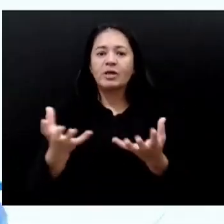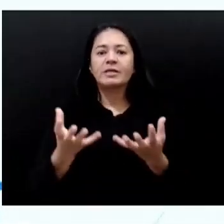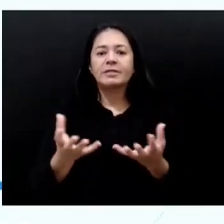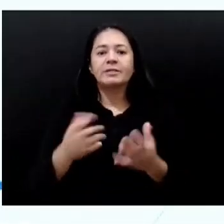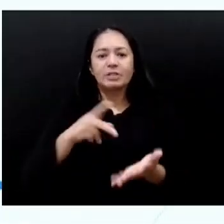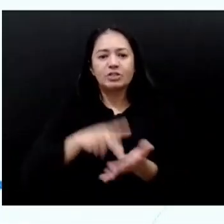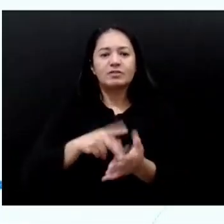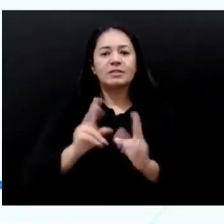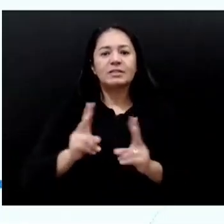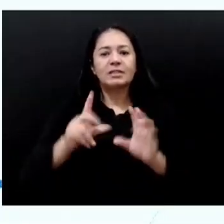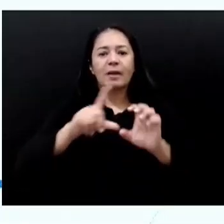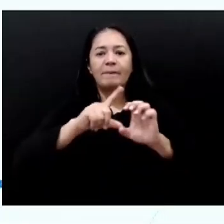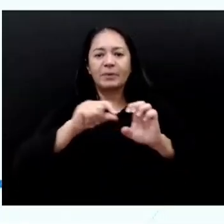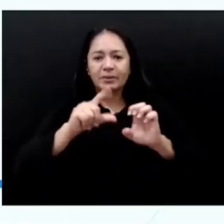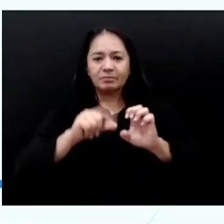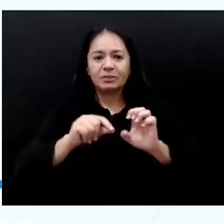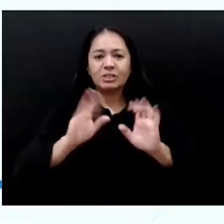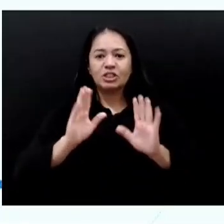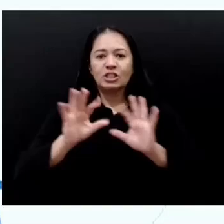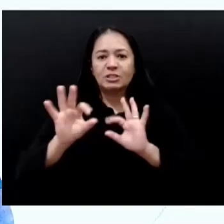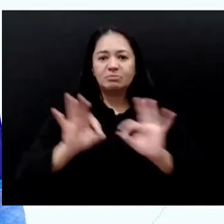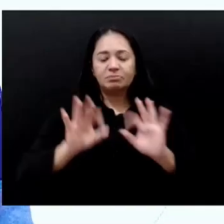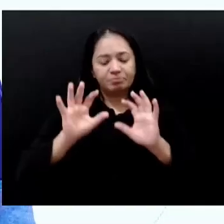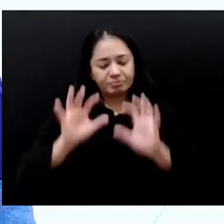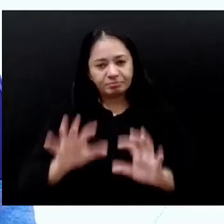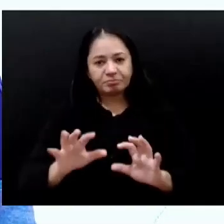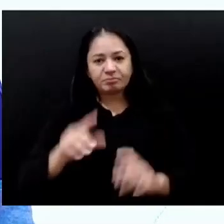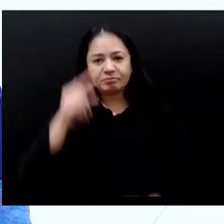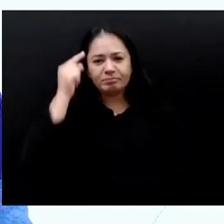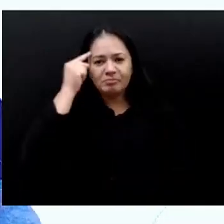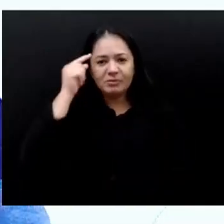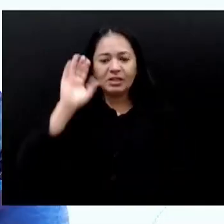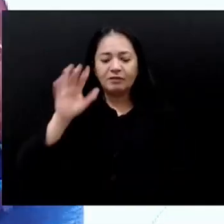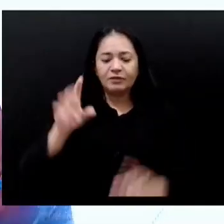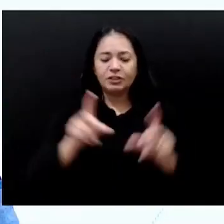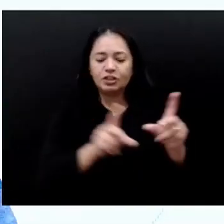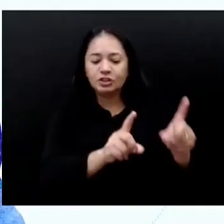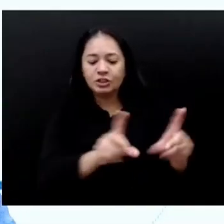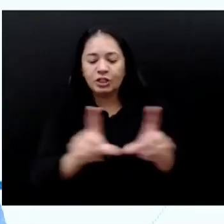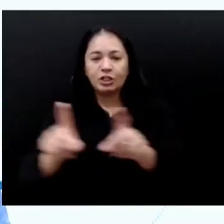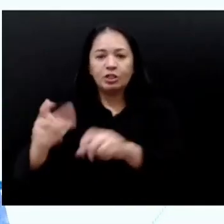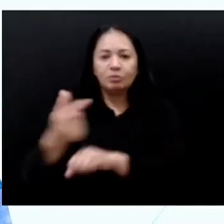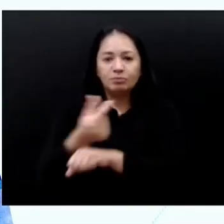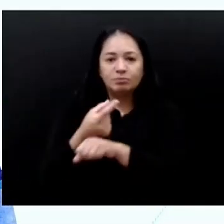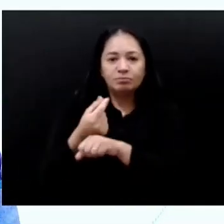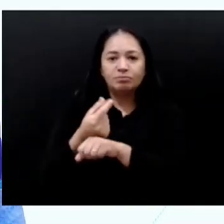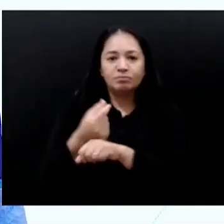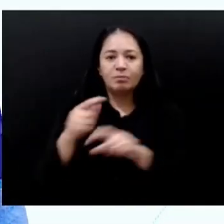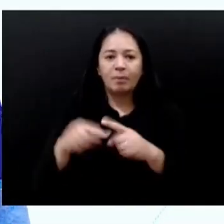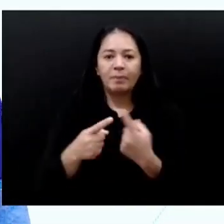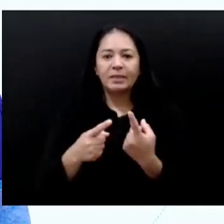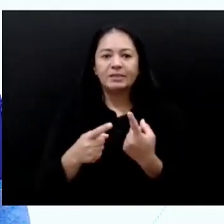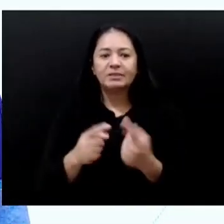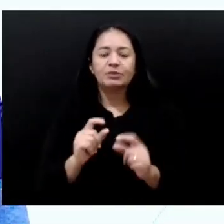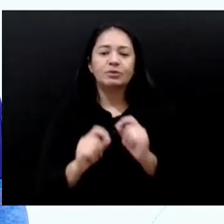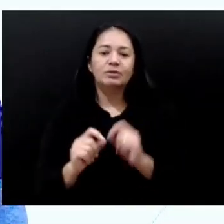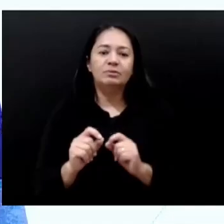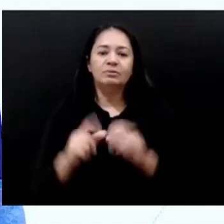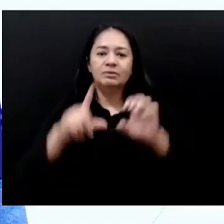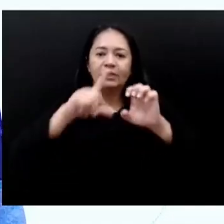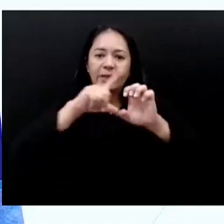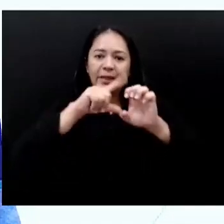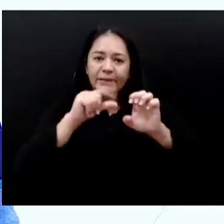se preparou para isso, pensava no mercado financeiro, mas tem essa coisa de querer empreender. E